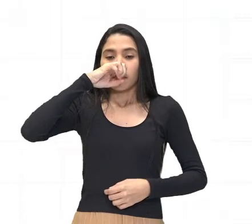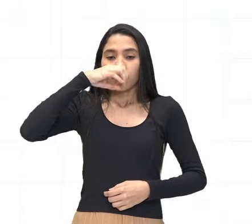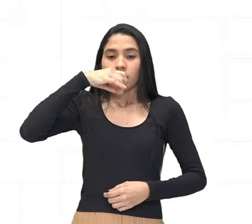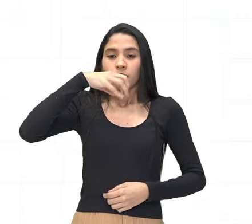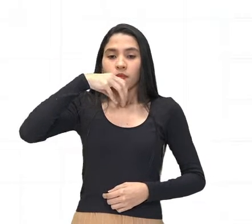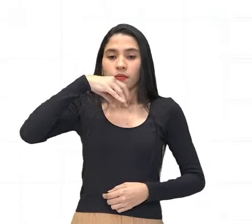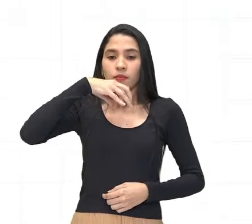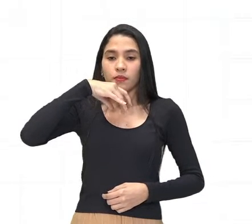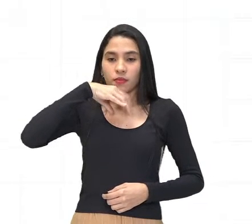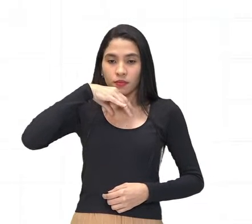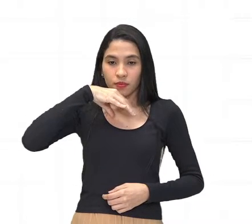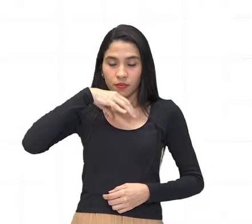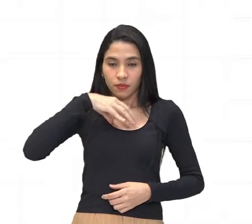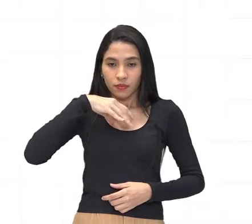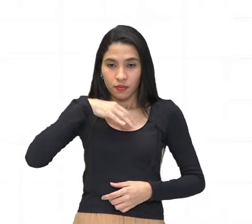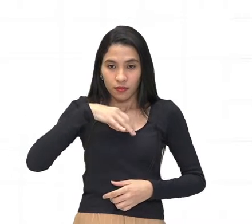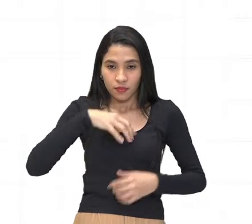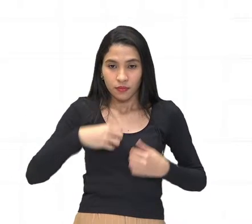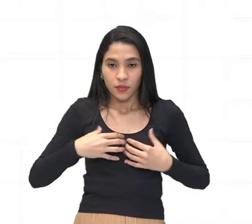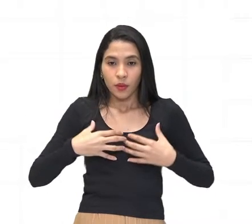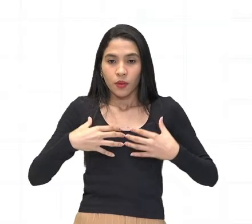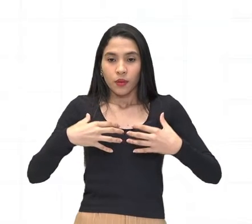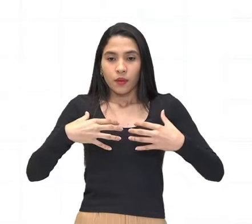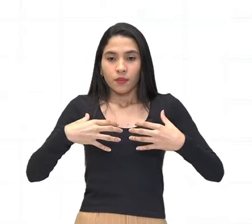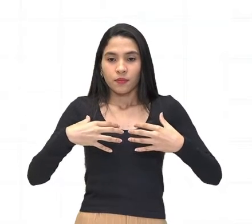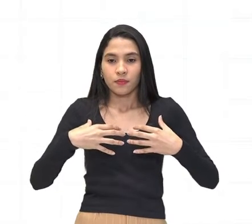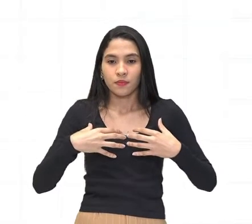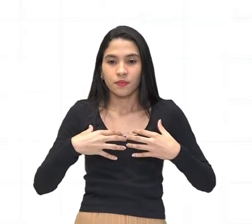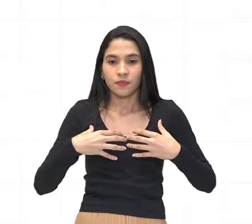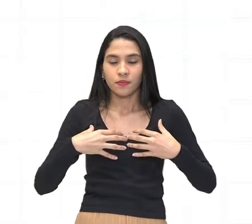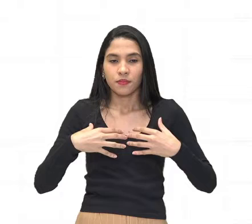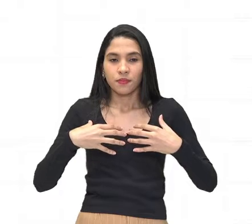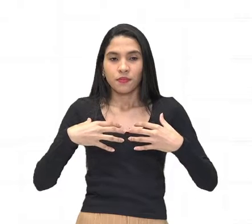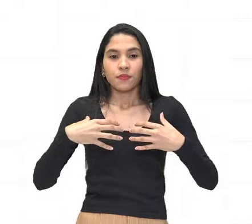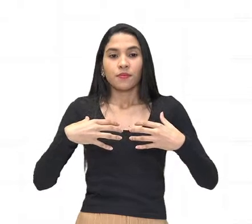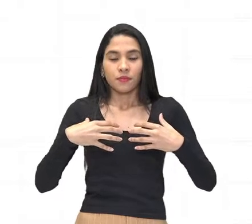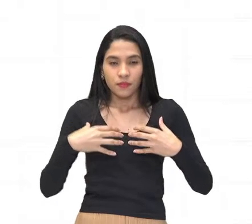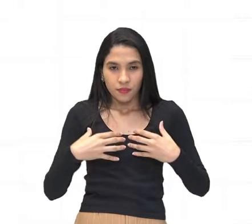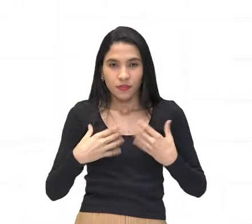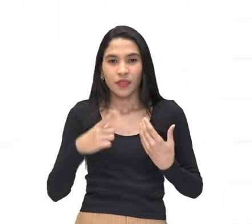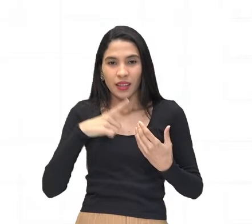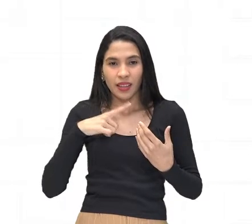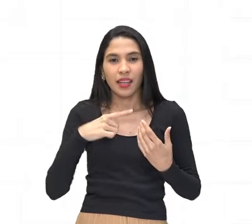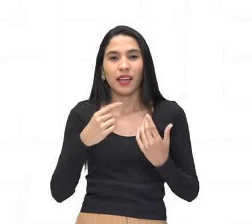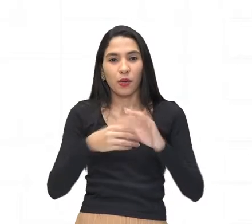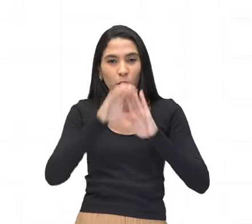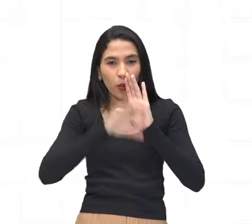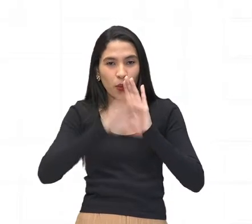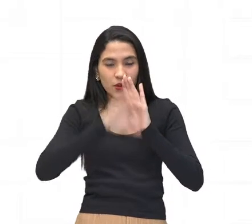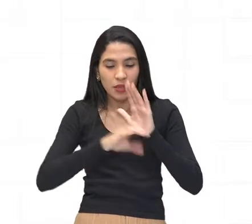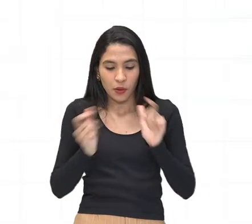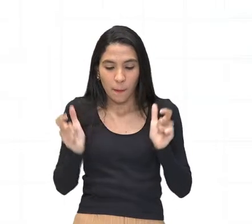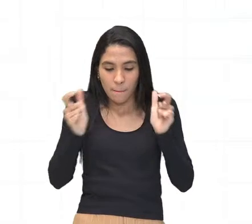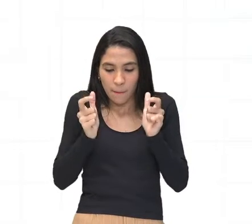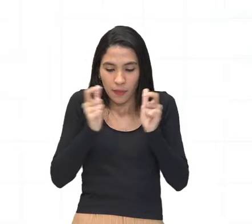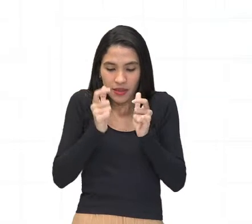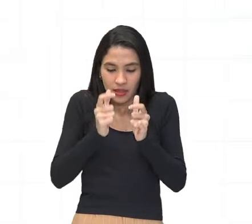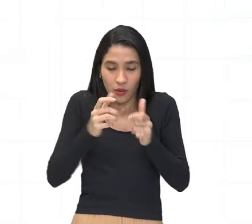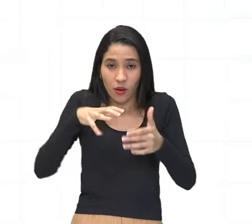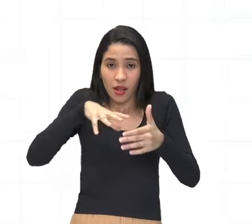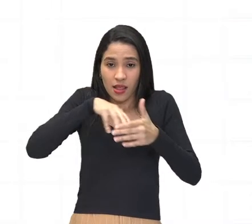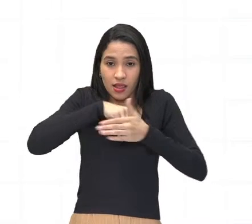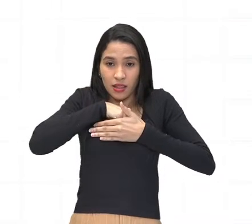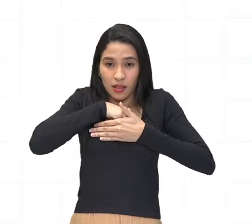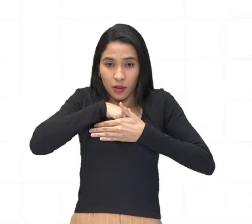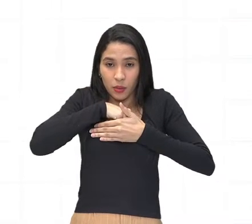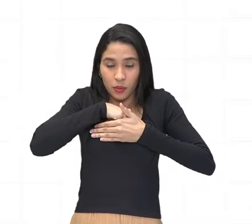por líquidos e gases que exercem pressão contrária. Então, a gente tem essa pressão externa,